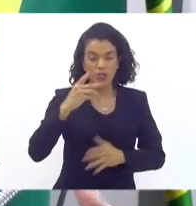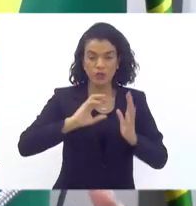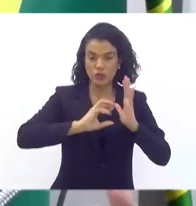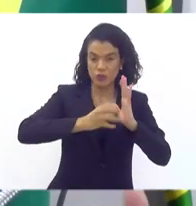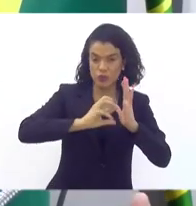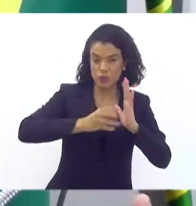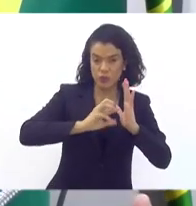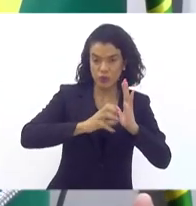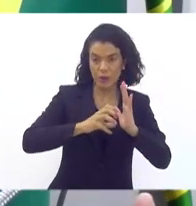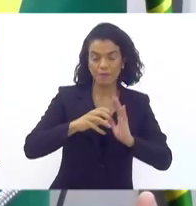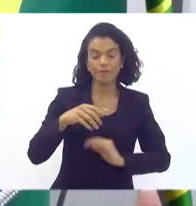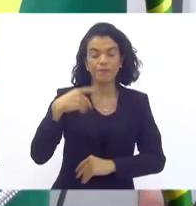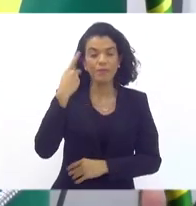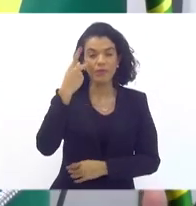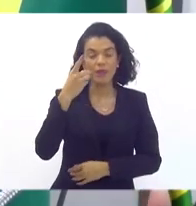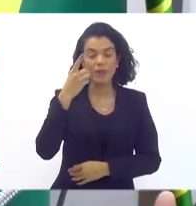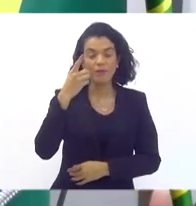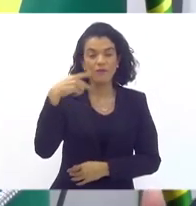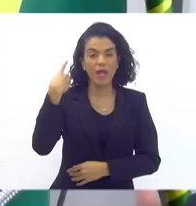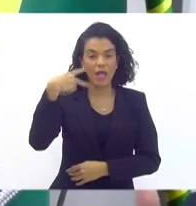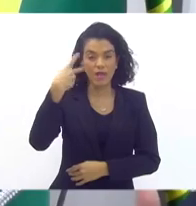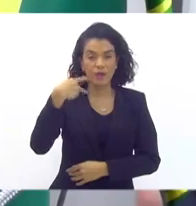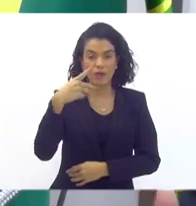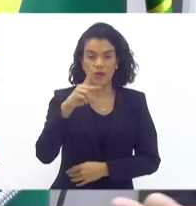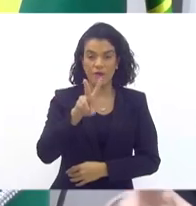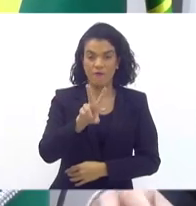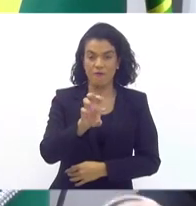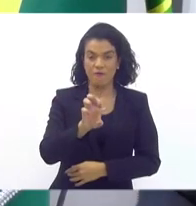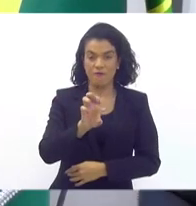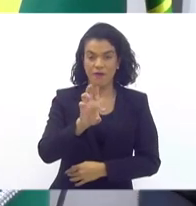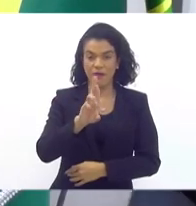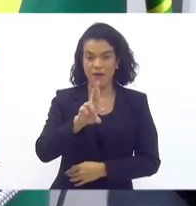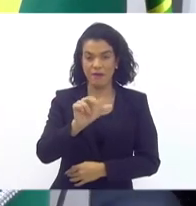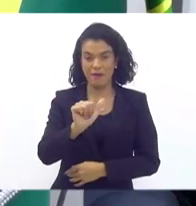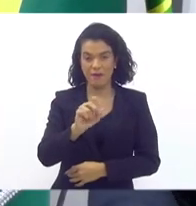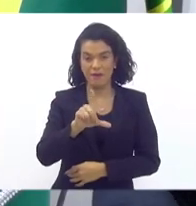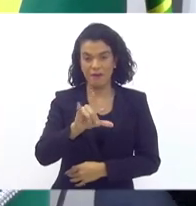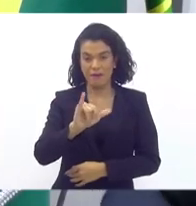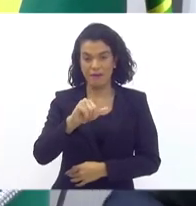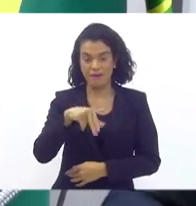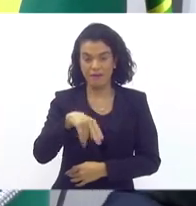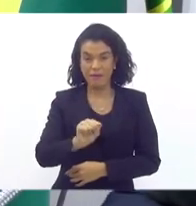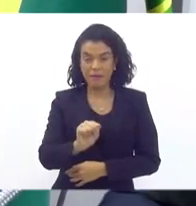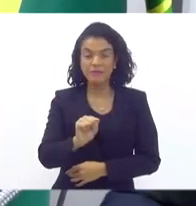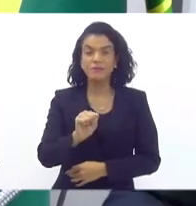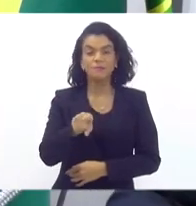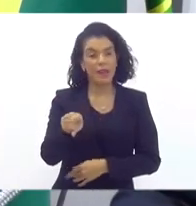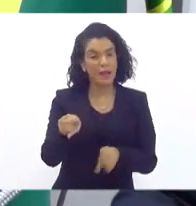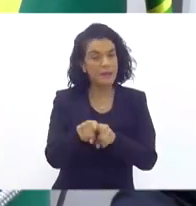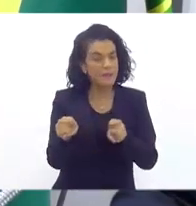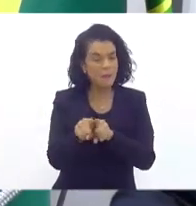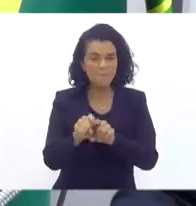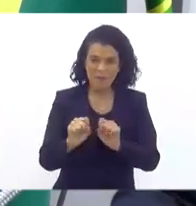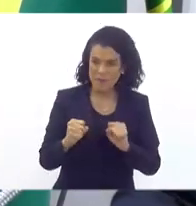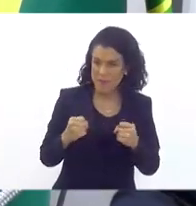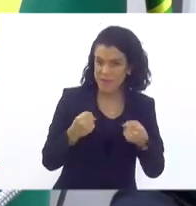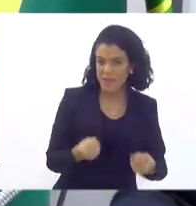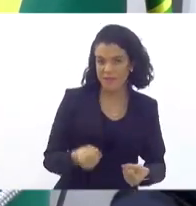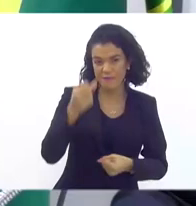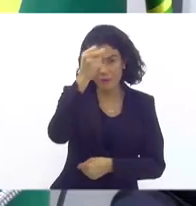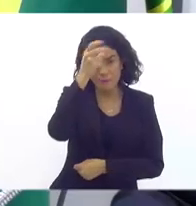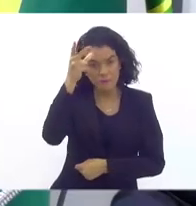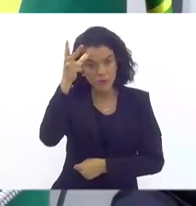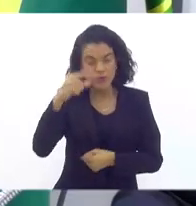é Vera Lins a vereadora colega do meu irmão na Assembleia Legislativa senão muito bem uma vereadora com a pegada com a defesa